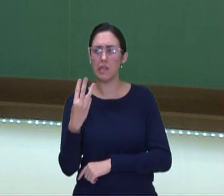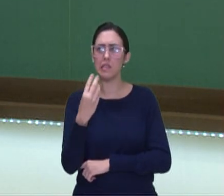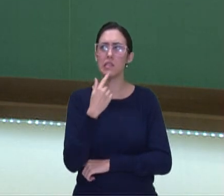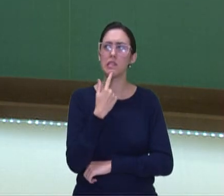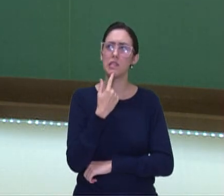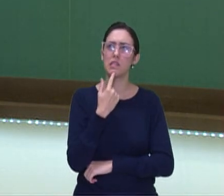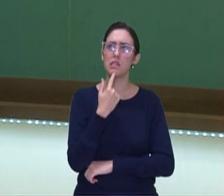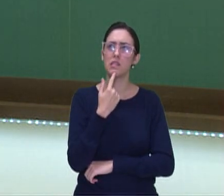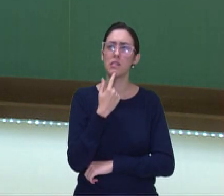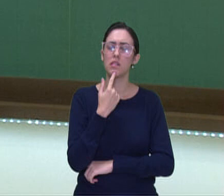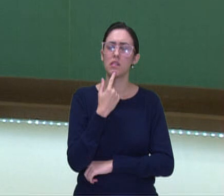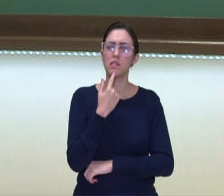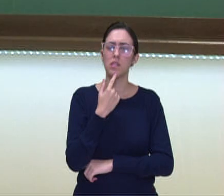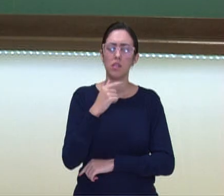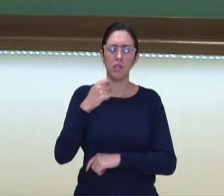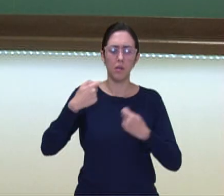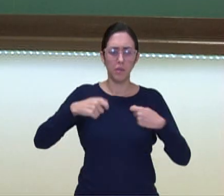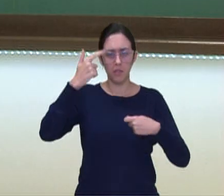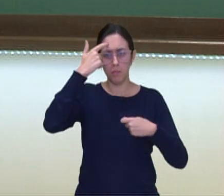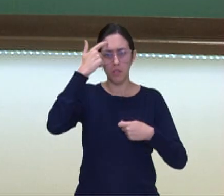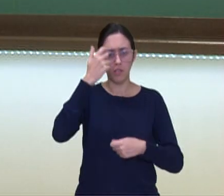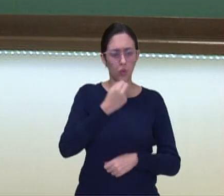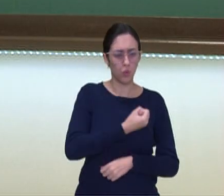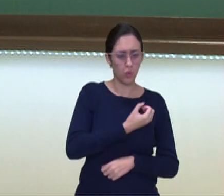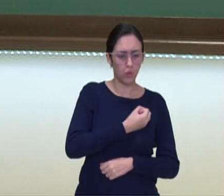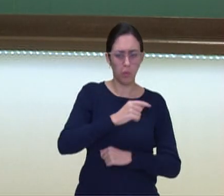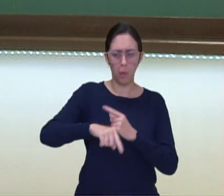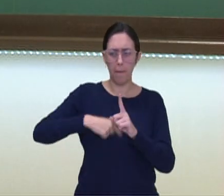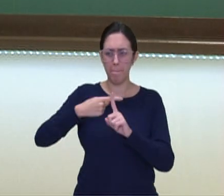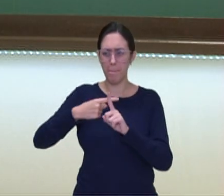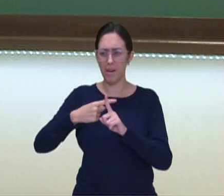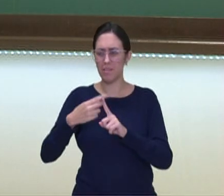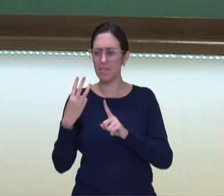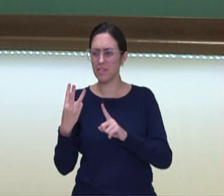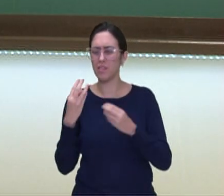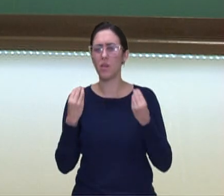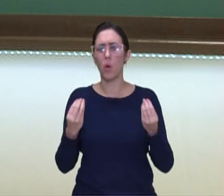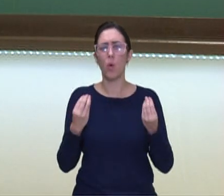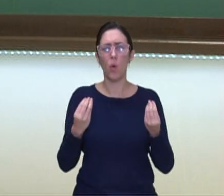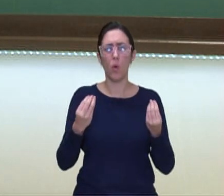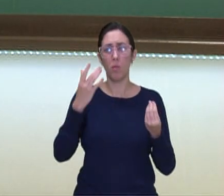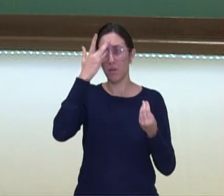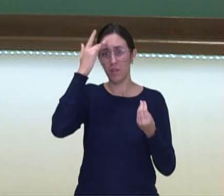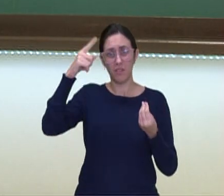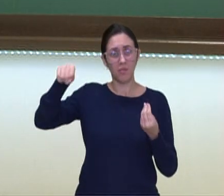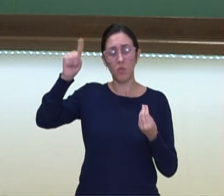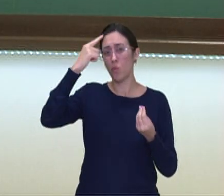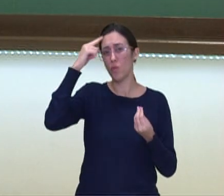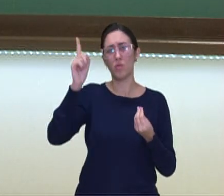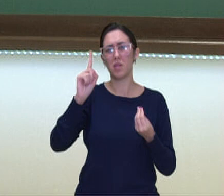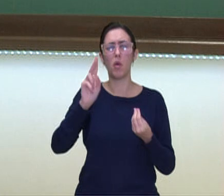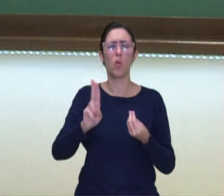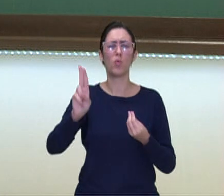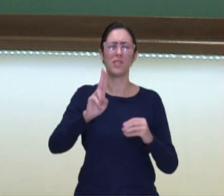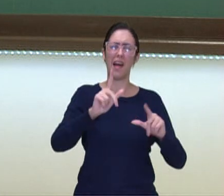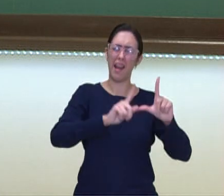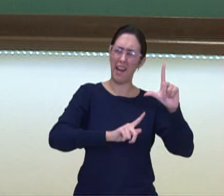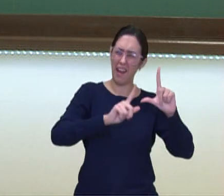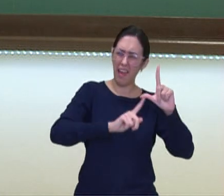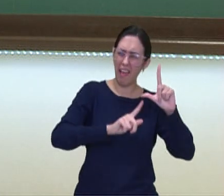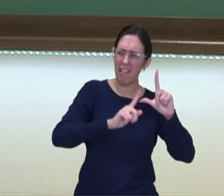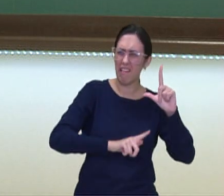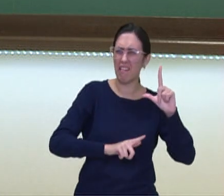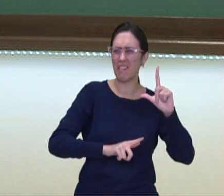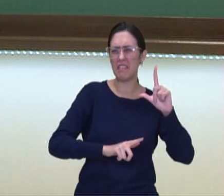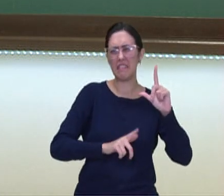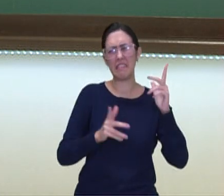número mais o 3. Nunca tinha passado pela cabeça dos matemáticos usar uma letra, as letras que eles